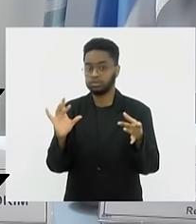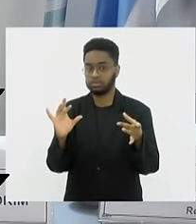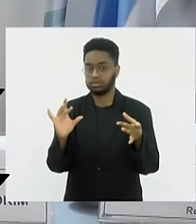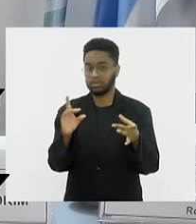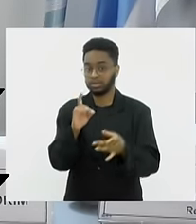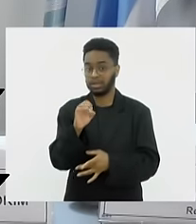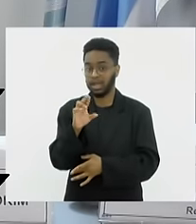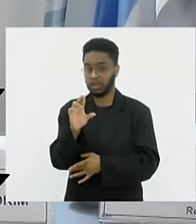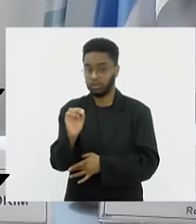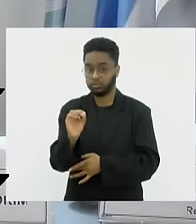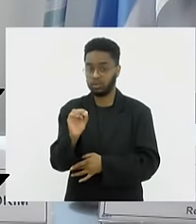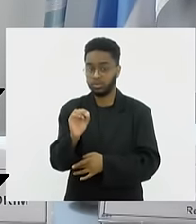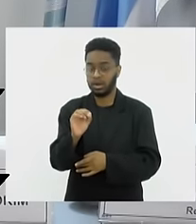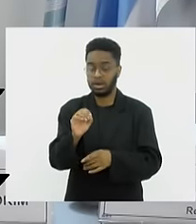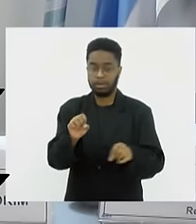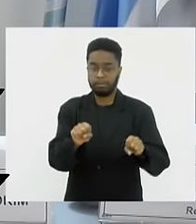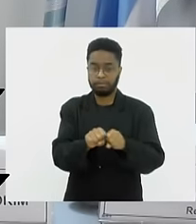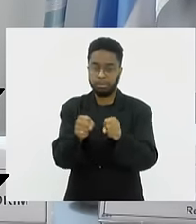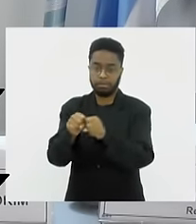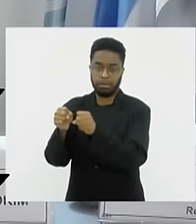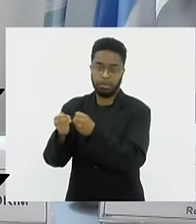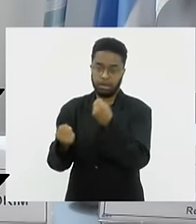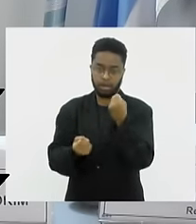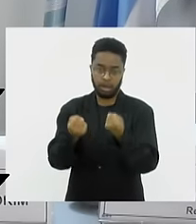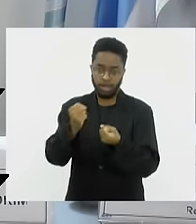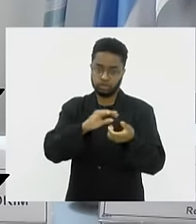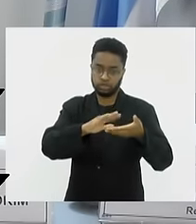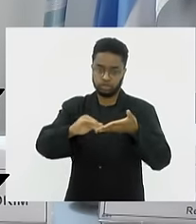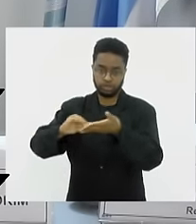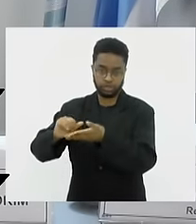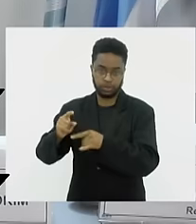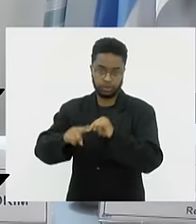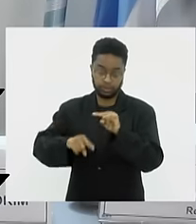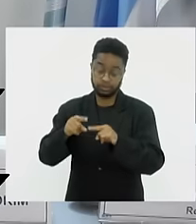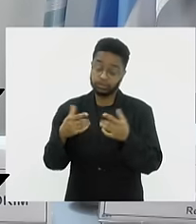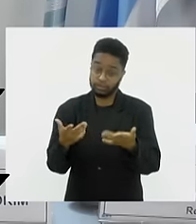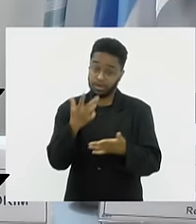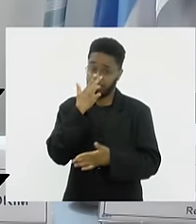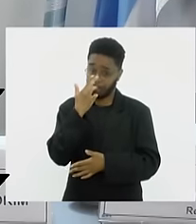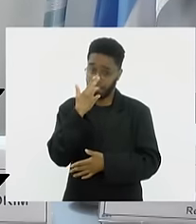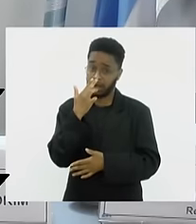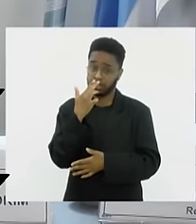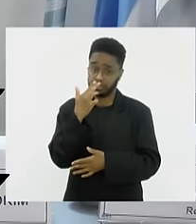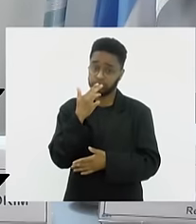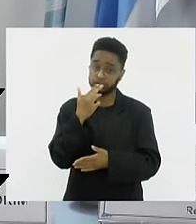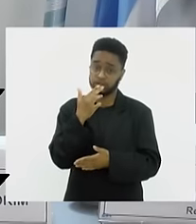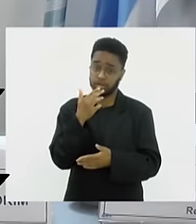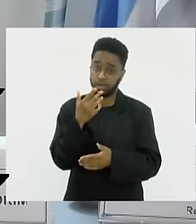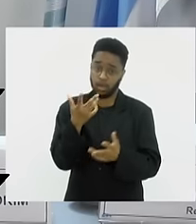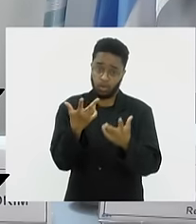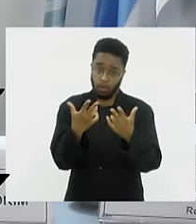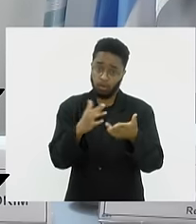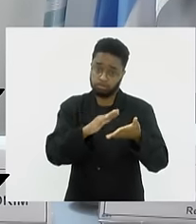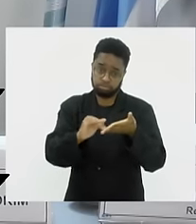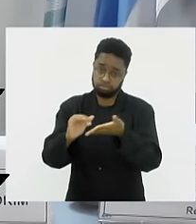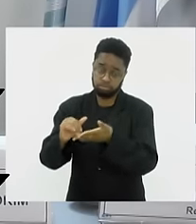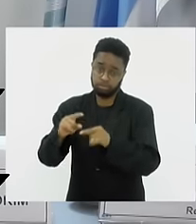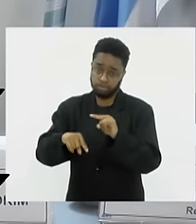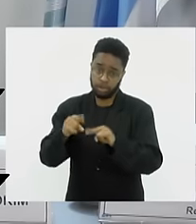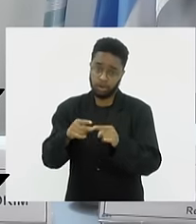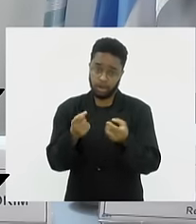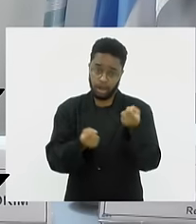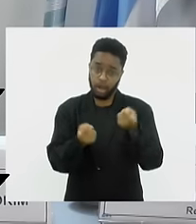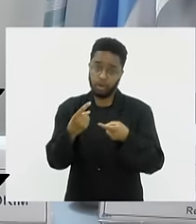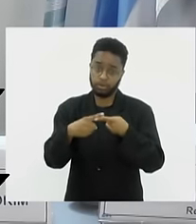Detro desmanchar carros. O Detro, presidente, virou um desmanche de carro. O que a gente viu nos depósitos é um cemitério